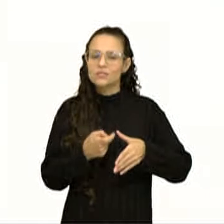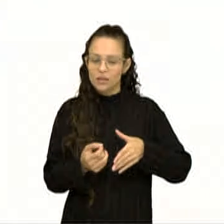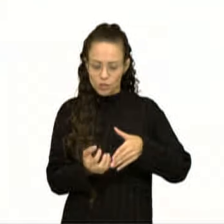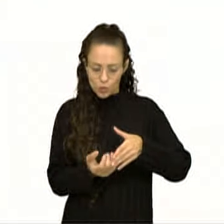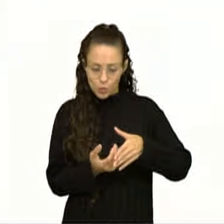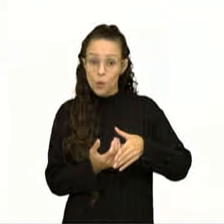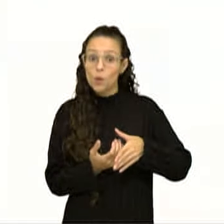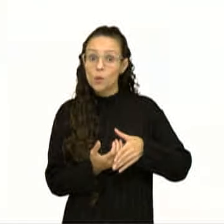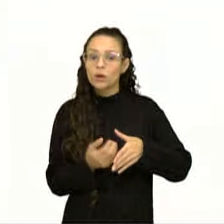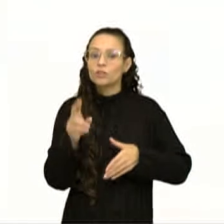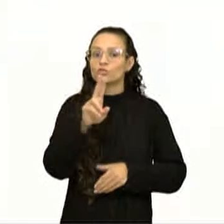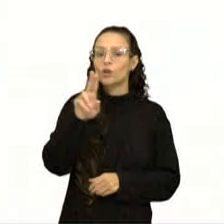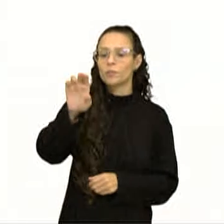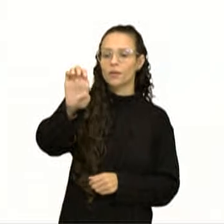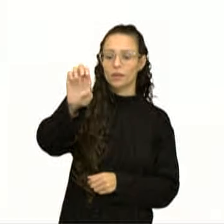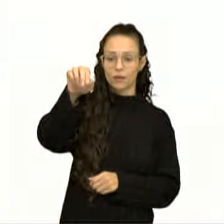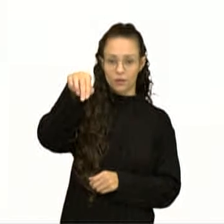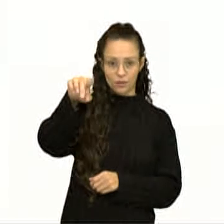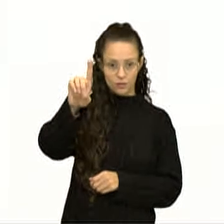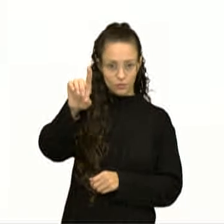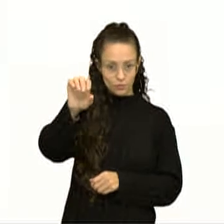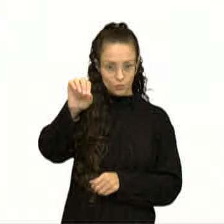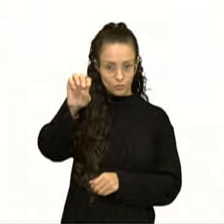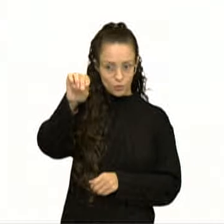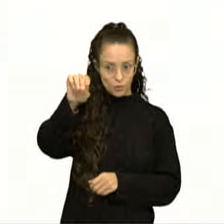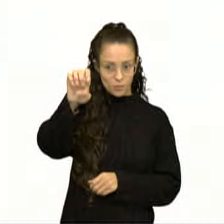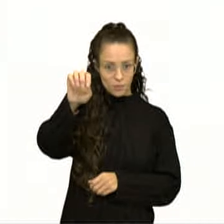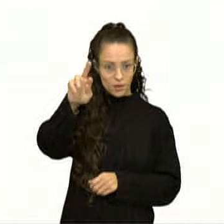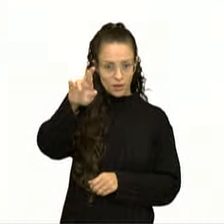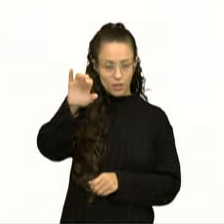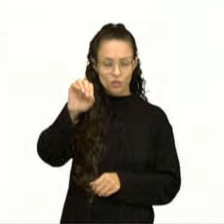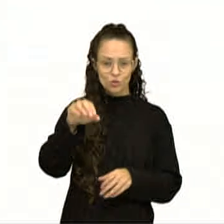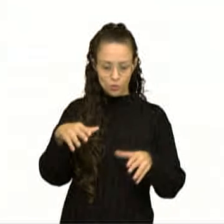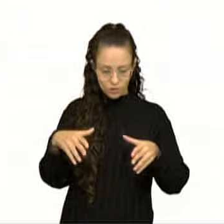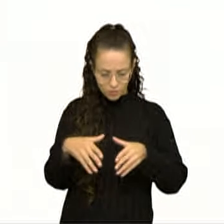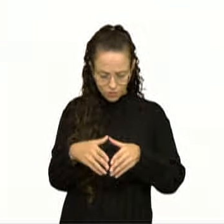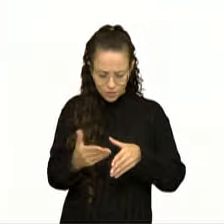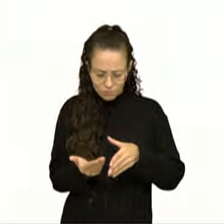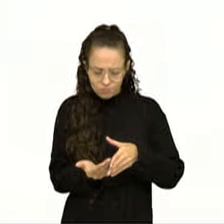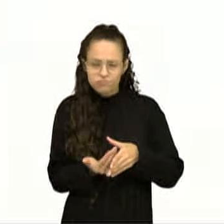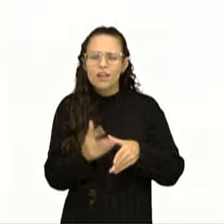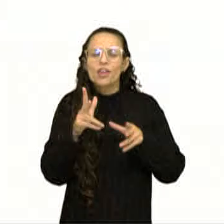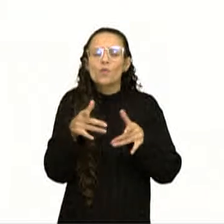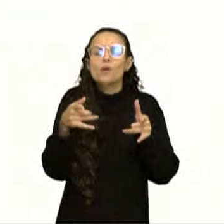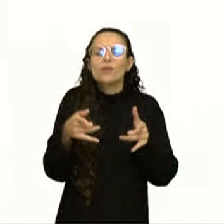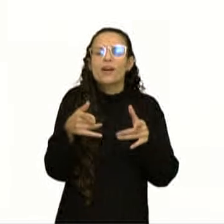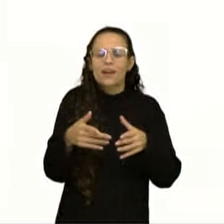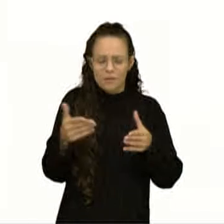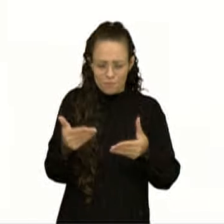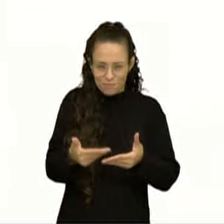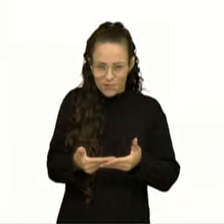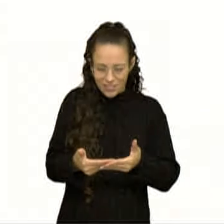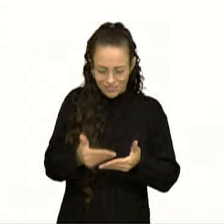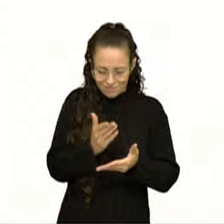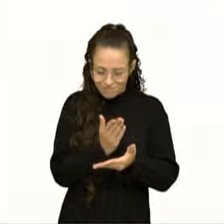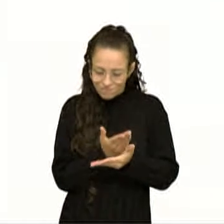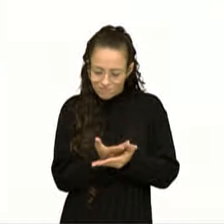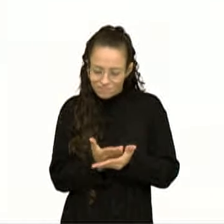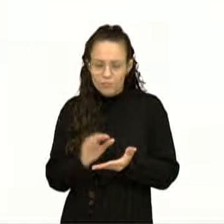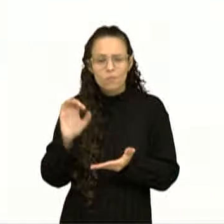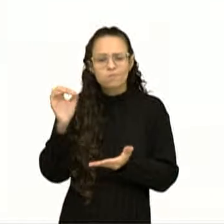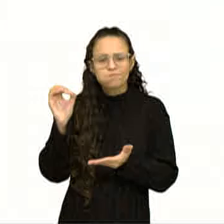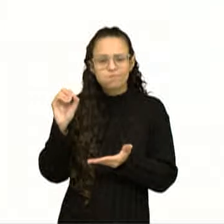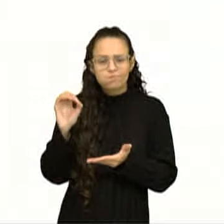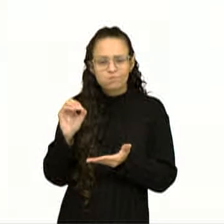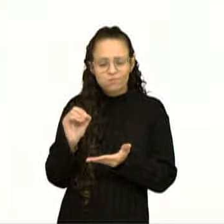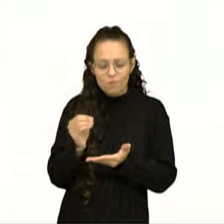endométrio. O endométrio é como se fosse formar uma caminha para receber o embriãozinho, o bebezinho que vai se